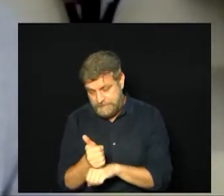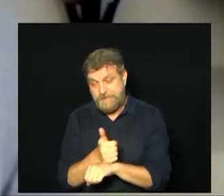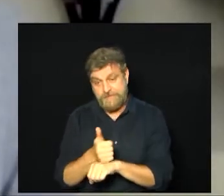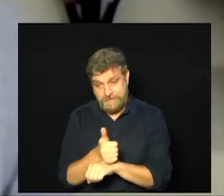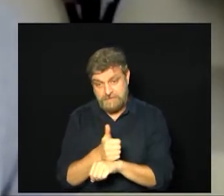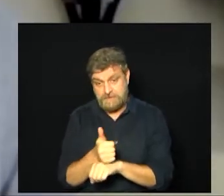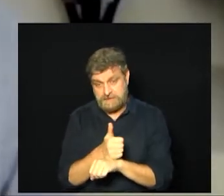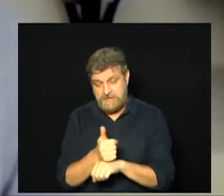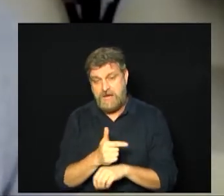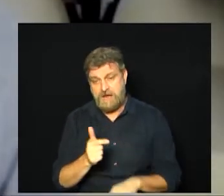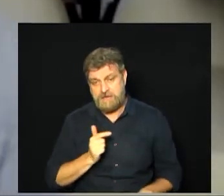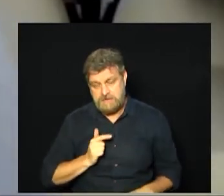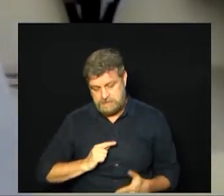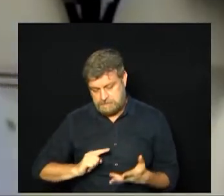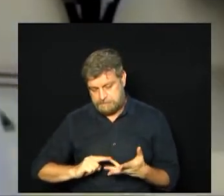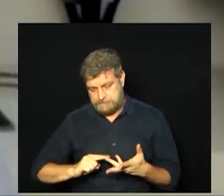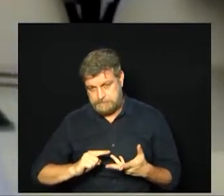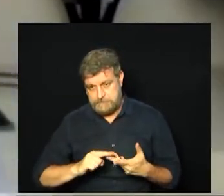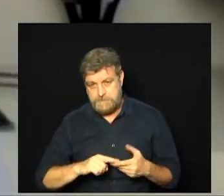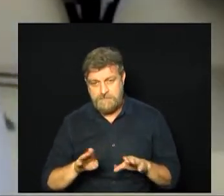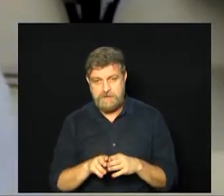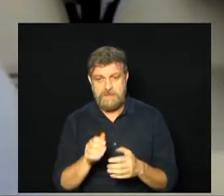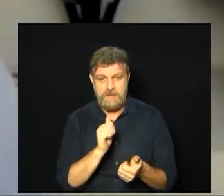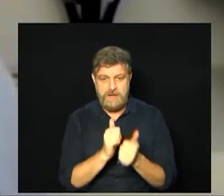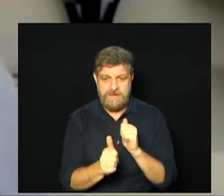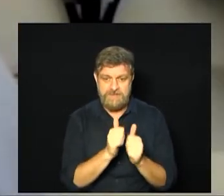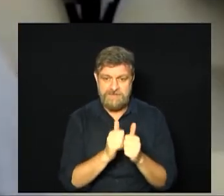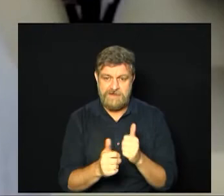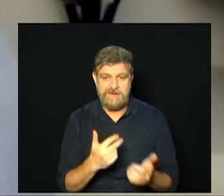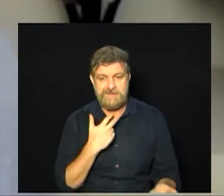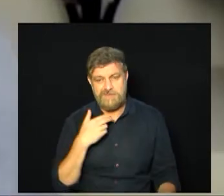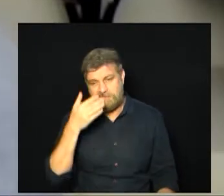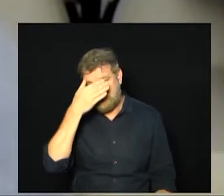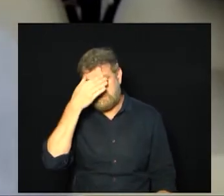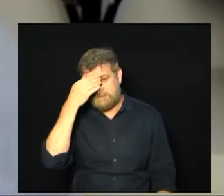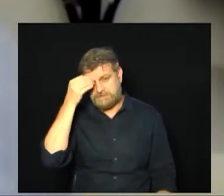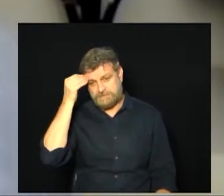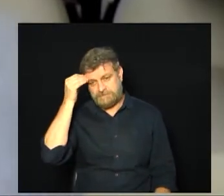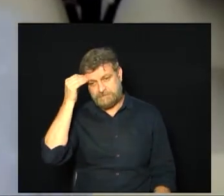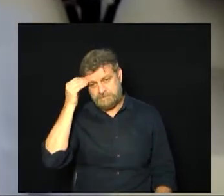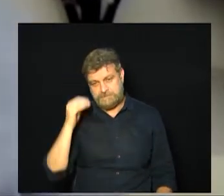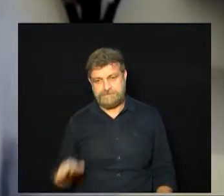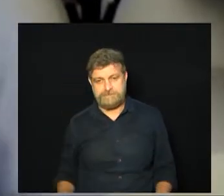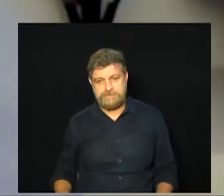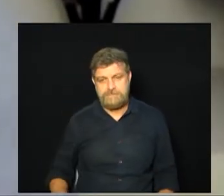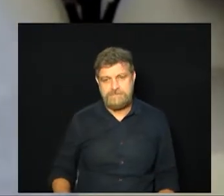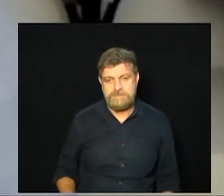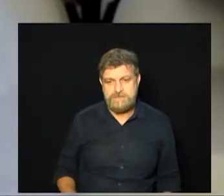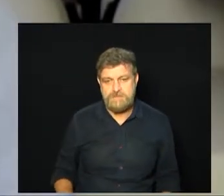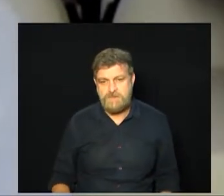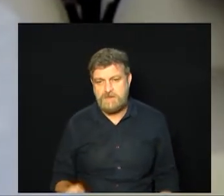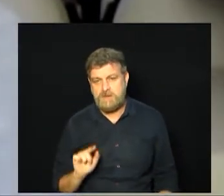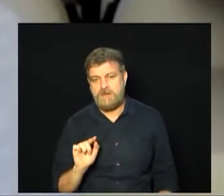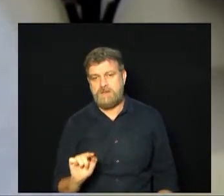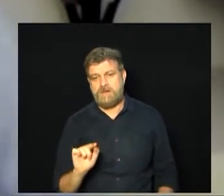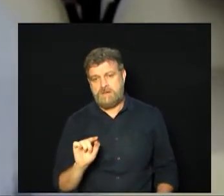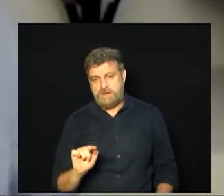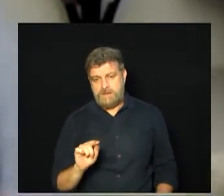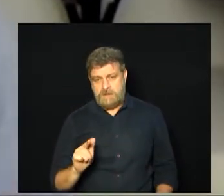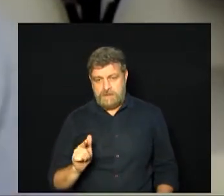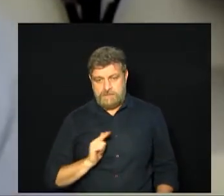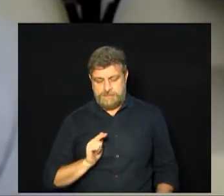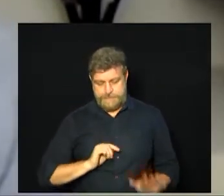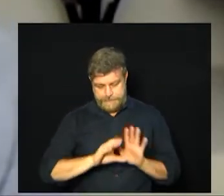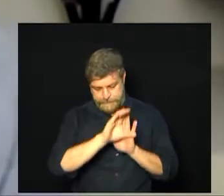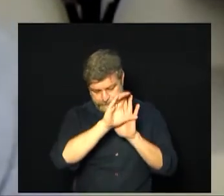tempero. E falo aqui também do futebol, que não poderia faltar, que tem um